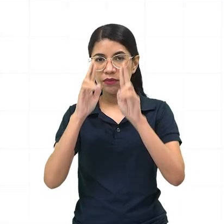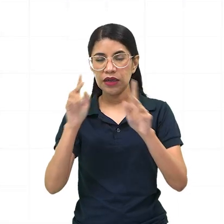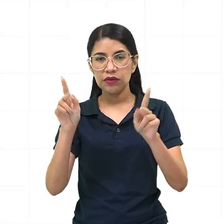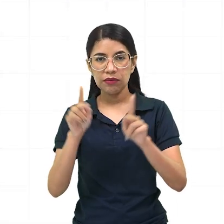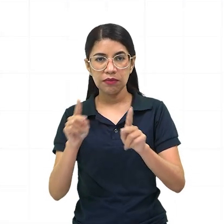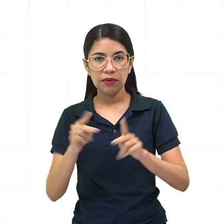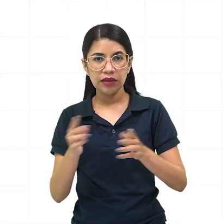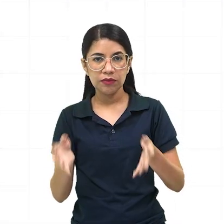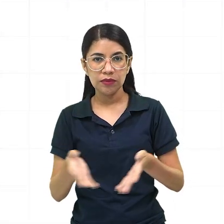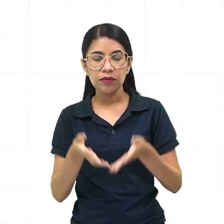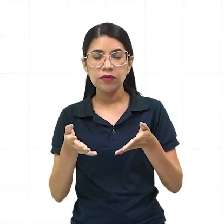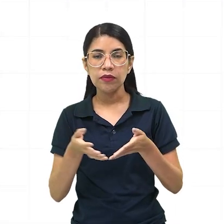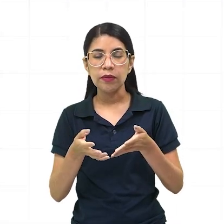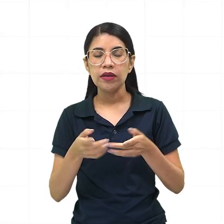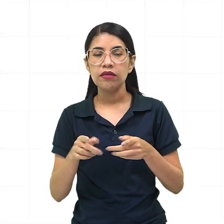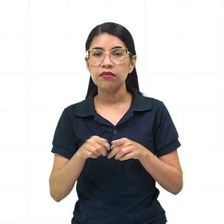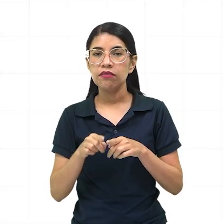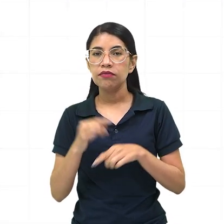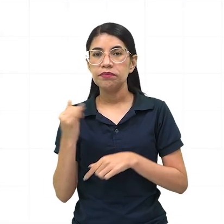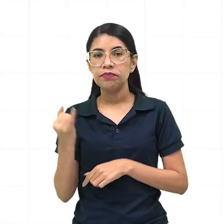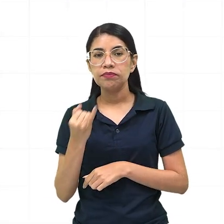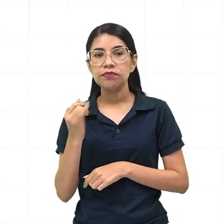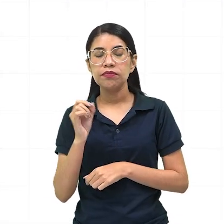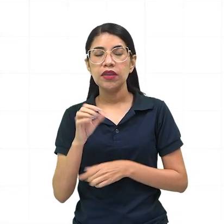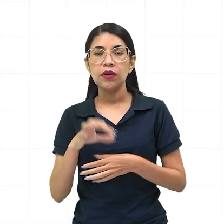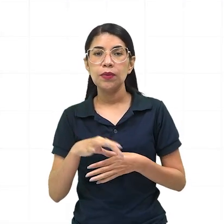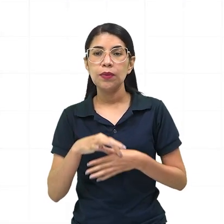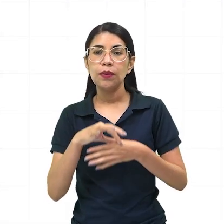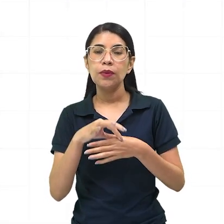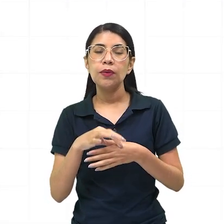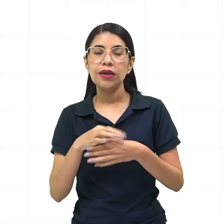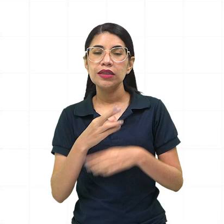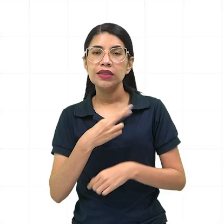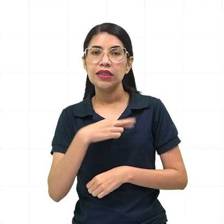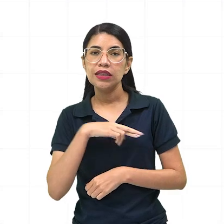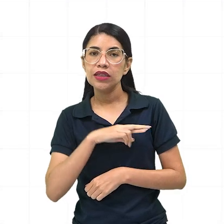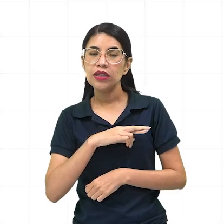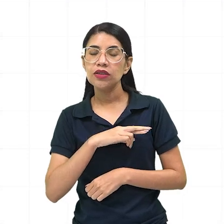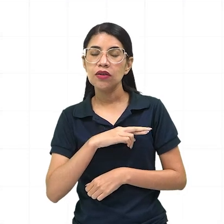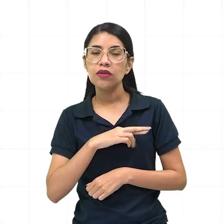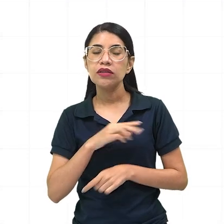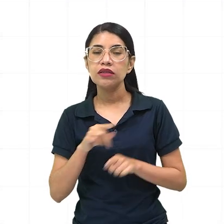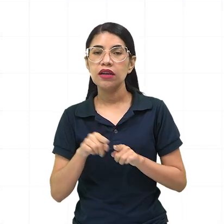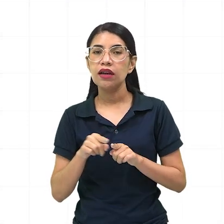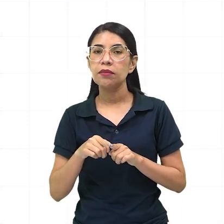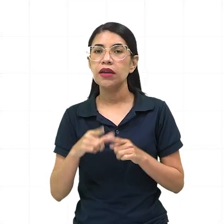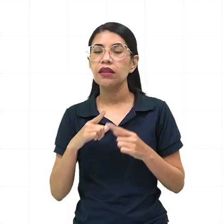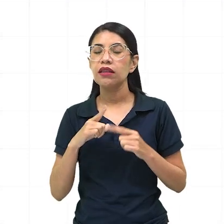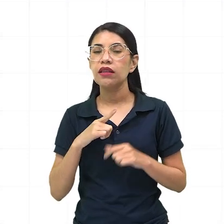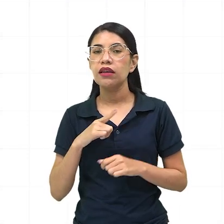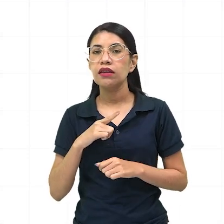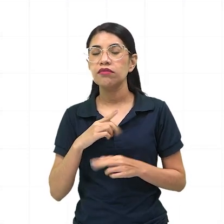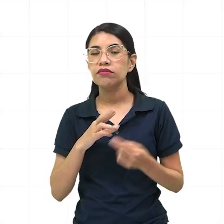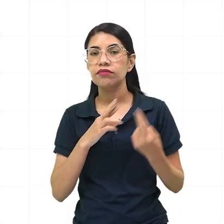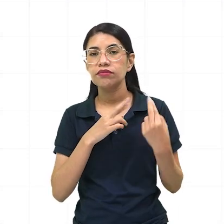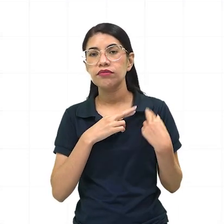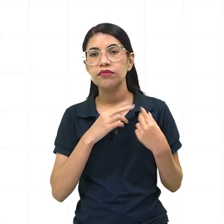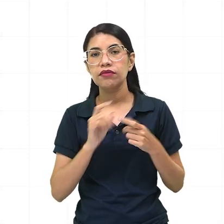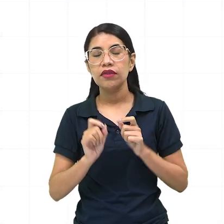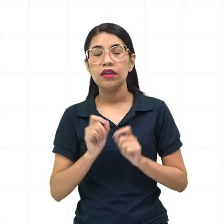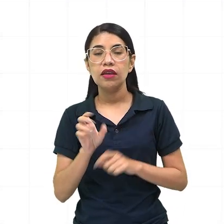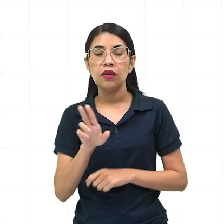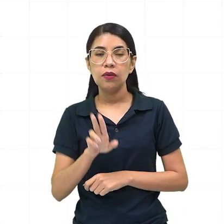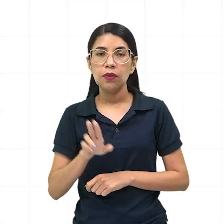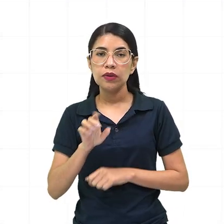E aqui uma coisa muito importante. Os líderes religiosos têm a responsabilidade de